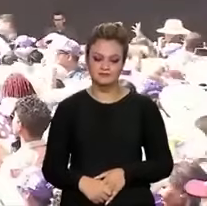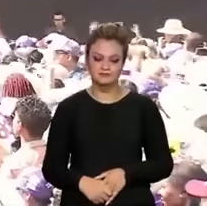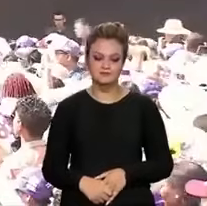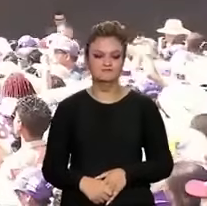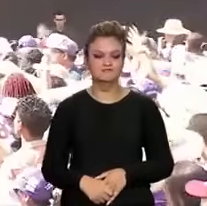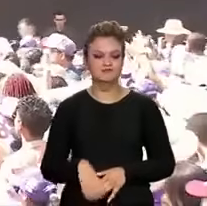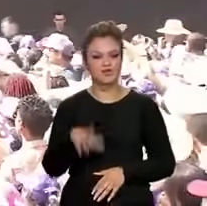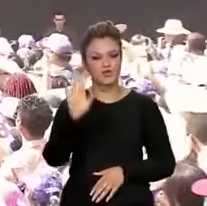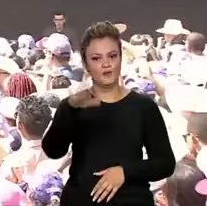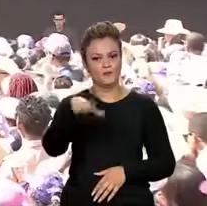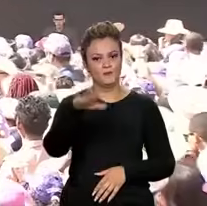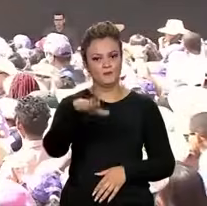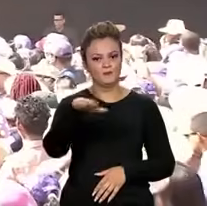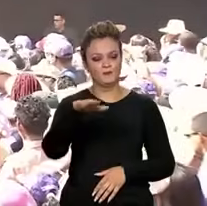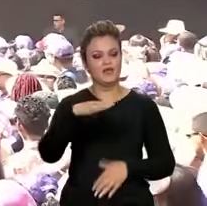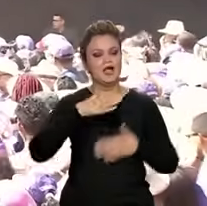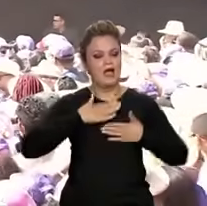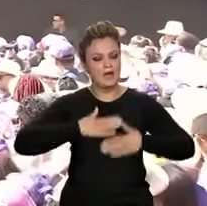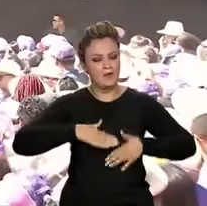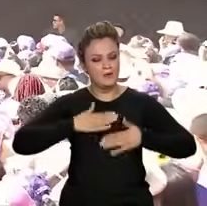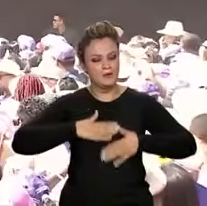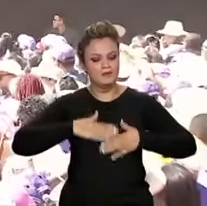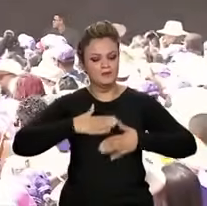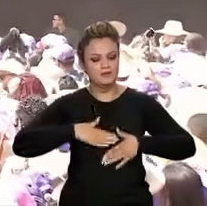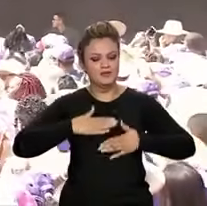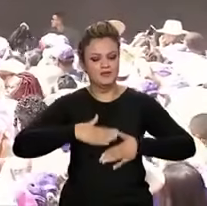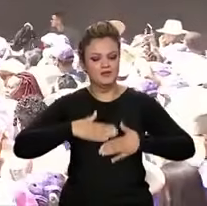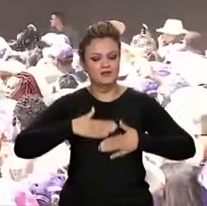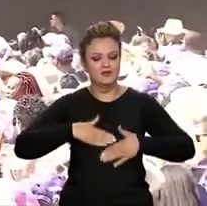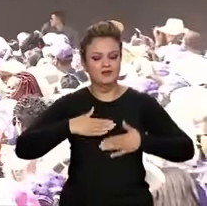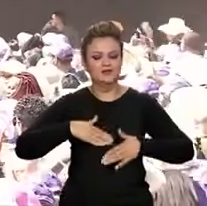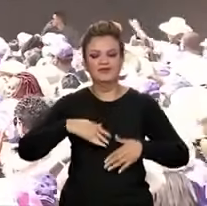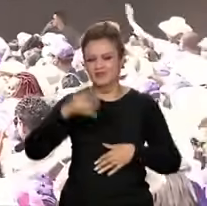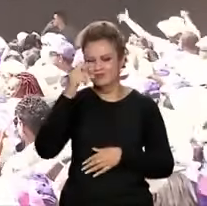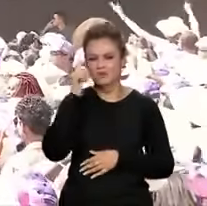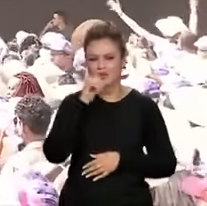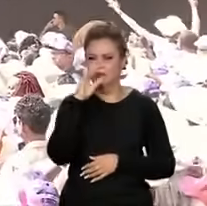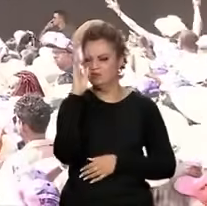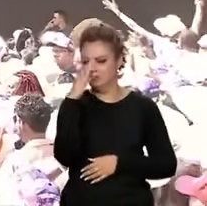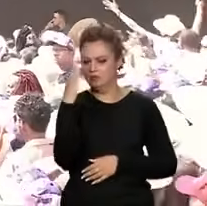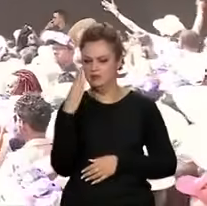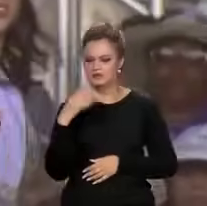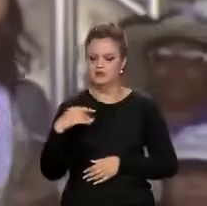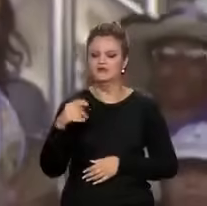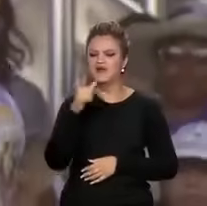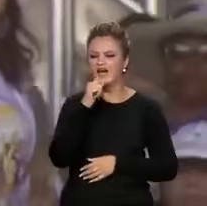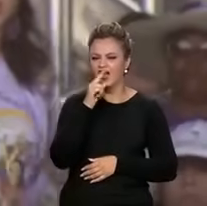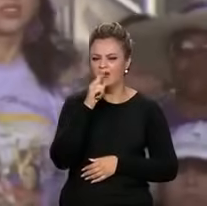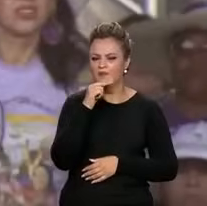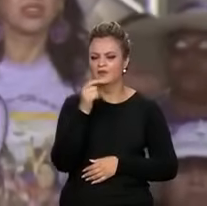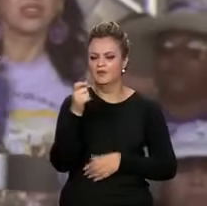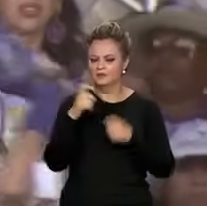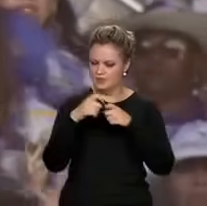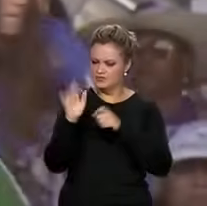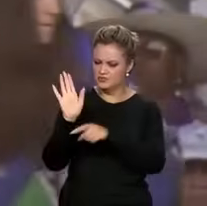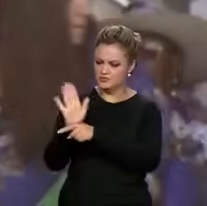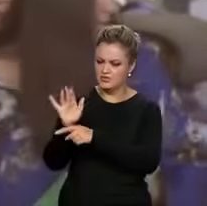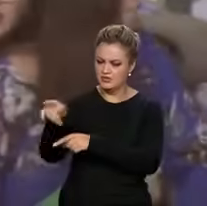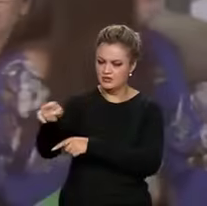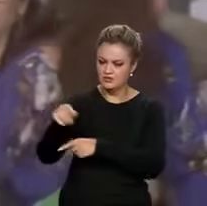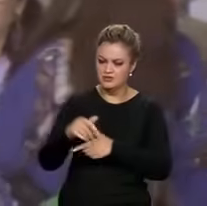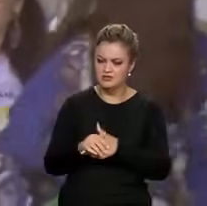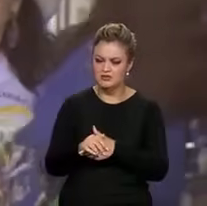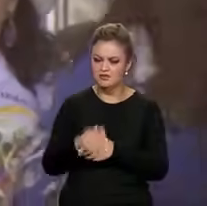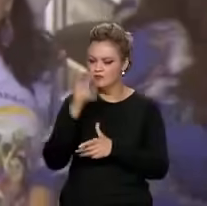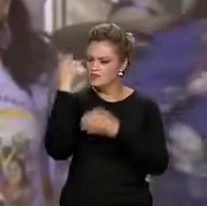pessoal aqui com calma mas tem uma companheira ali que não tá passando bem Alguém leva água o médico aqui o pessoal do